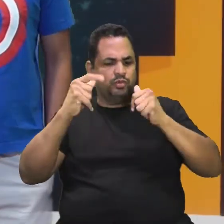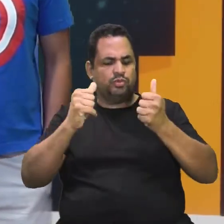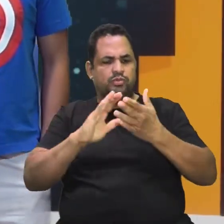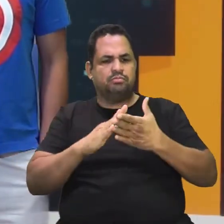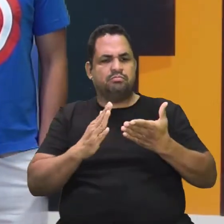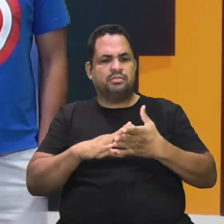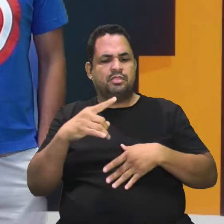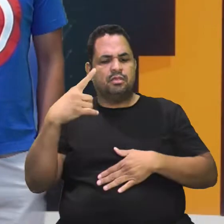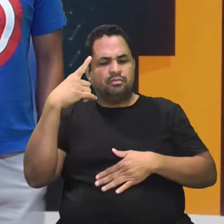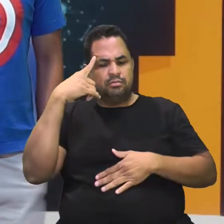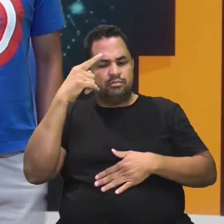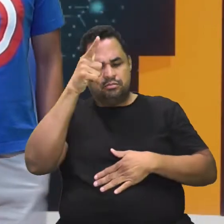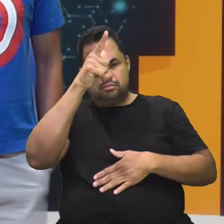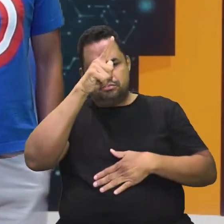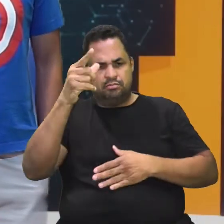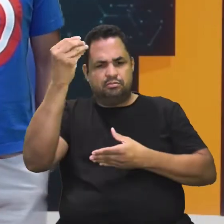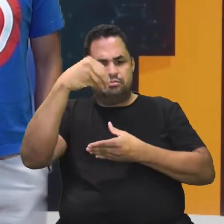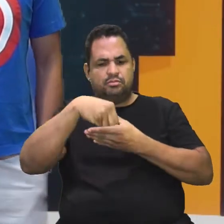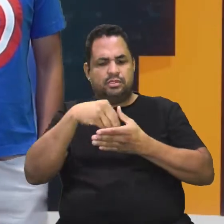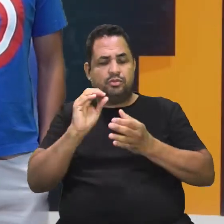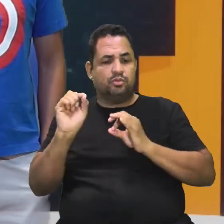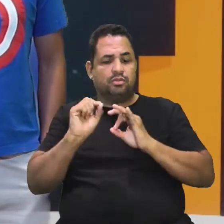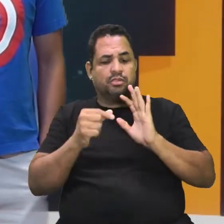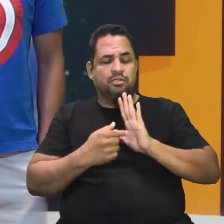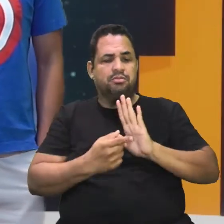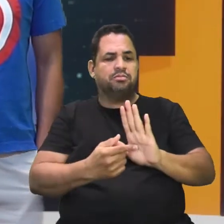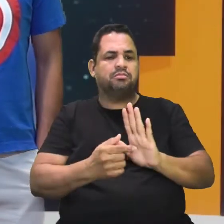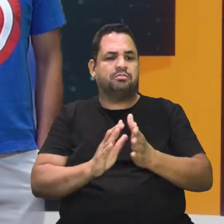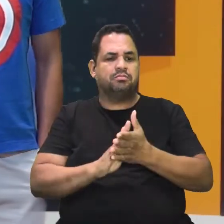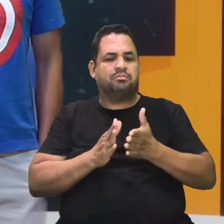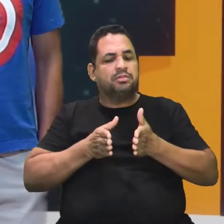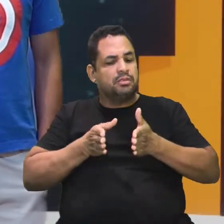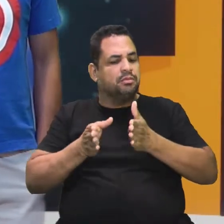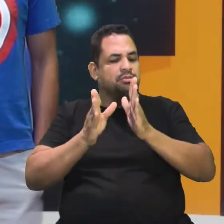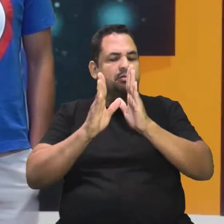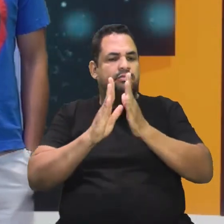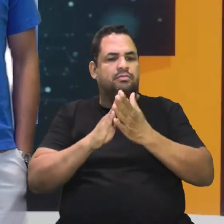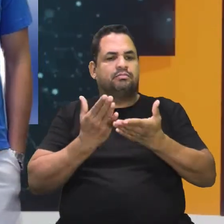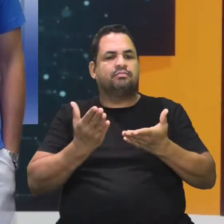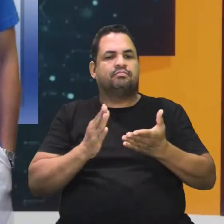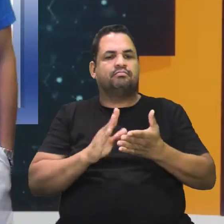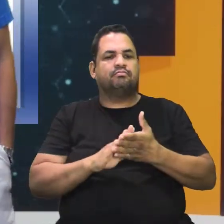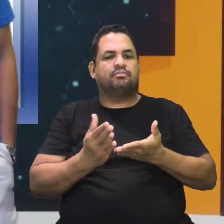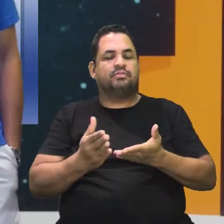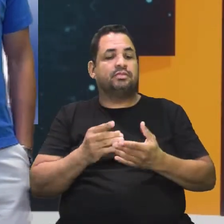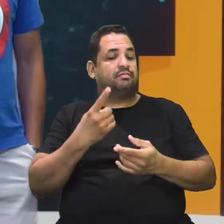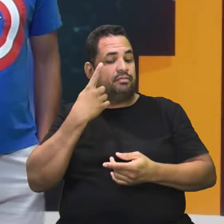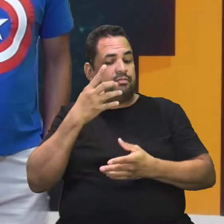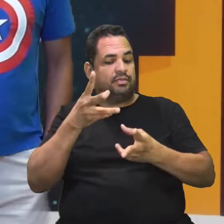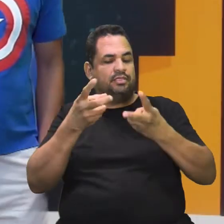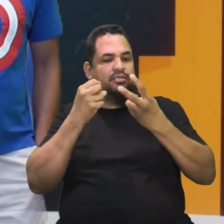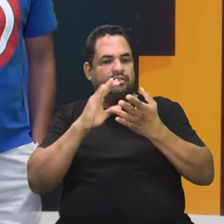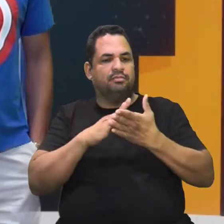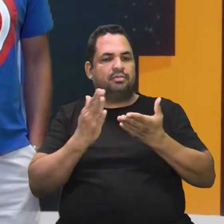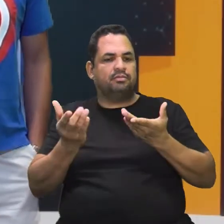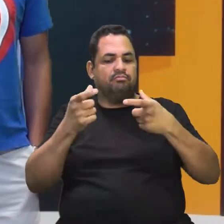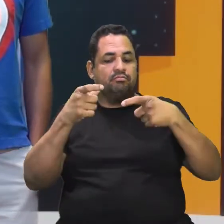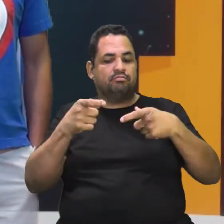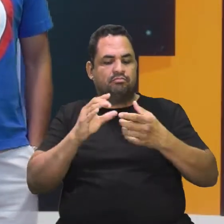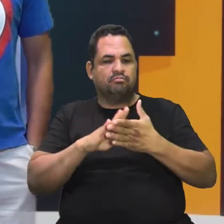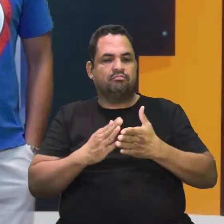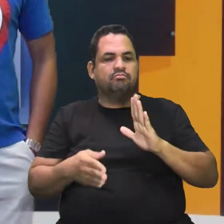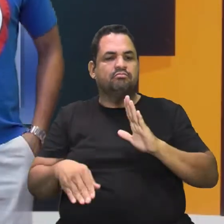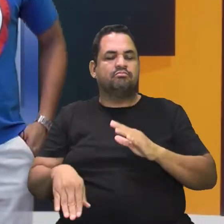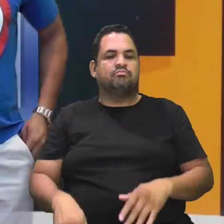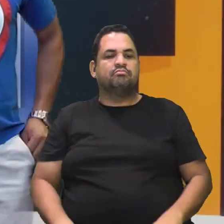seu raciocínio lógico para lembrar dentro do caminho que ele mostra, porque ele dá um direcionamento. Você tem que pegar o rumo, né? Para chegar no